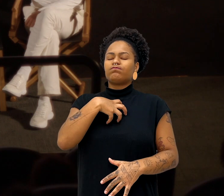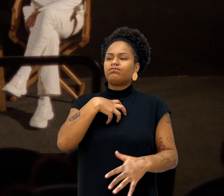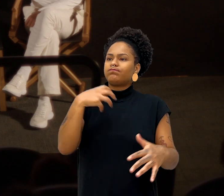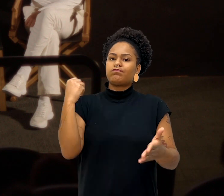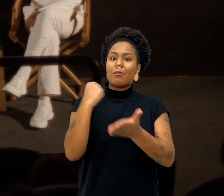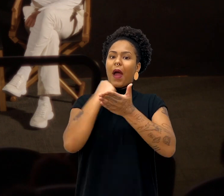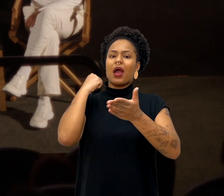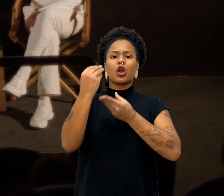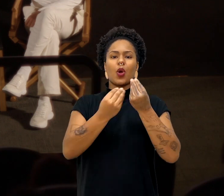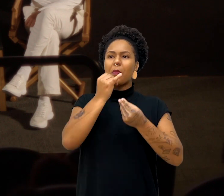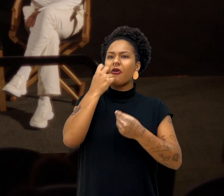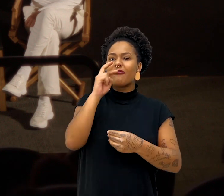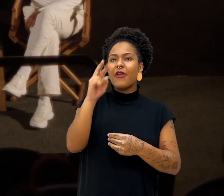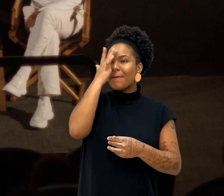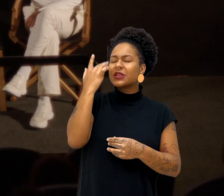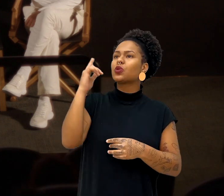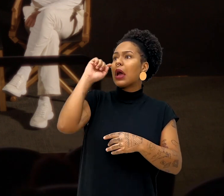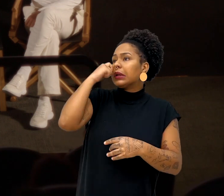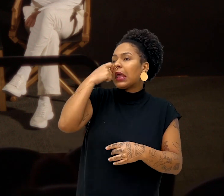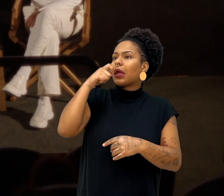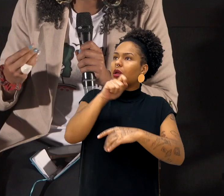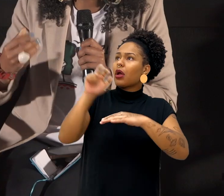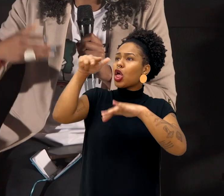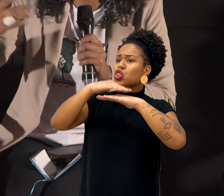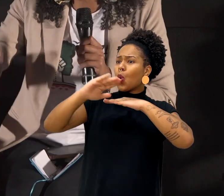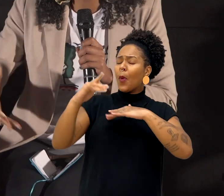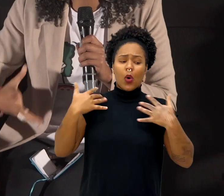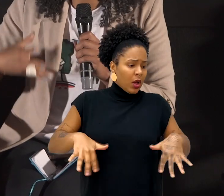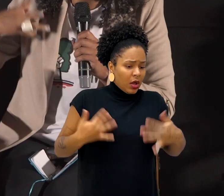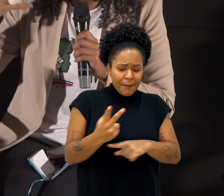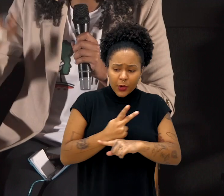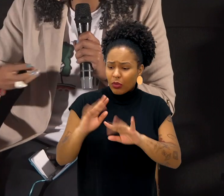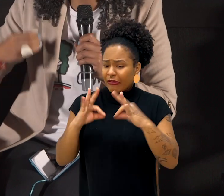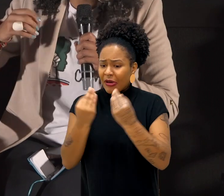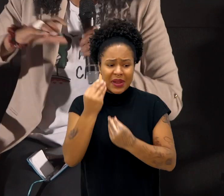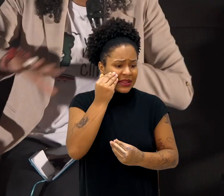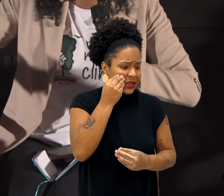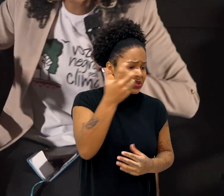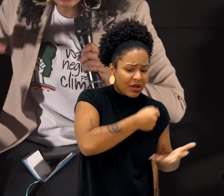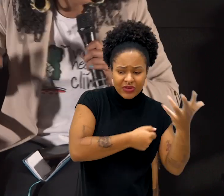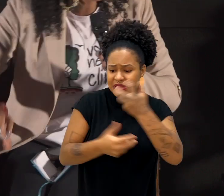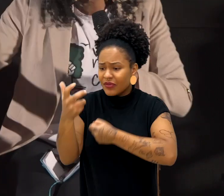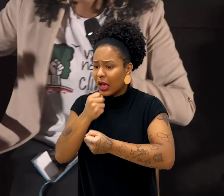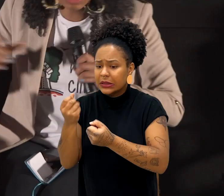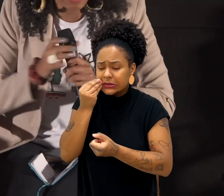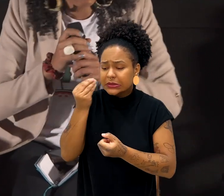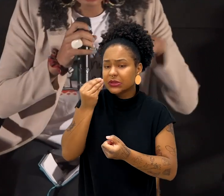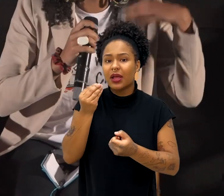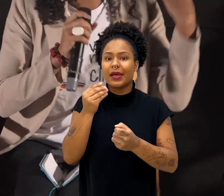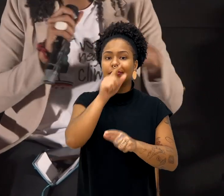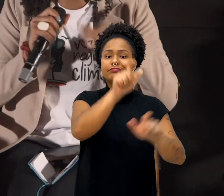e uma cena que ficou muito marcante assim para mim foi ver pessoas pretas no morro, desesperadas, procurando